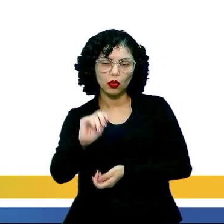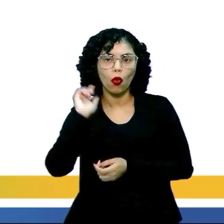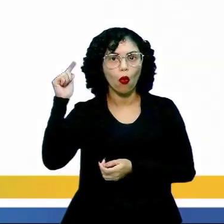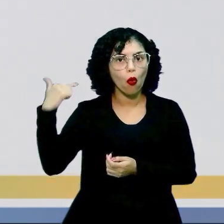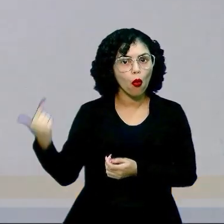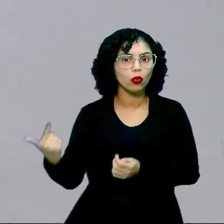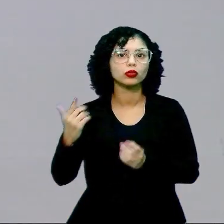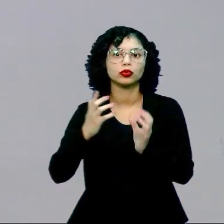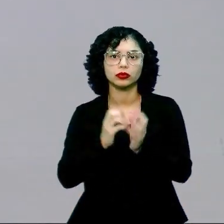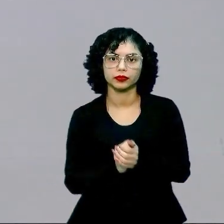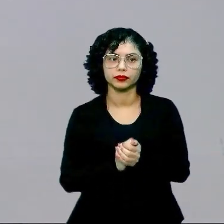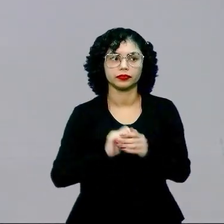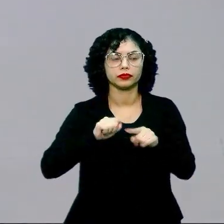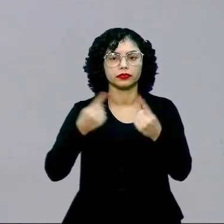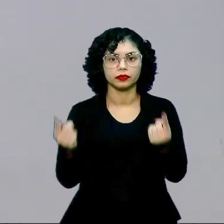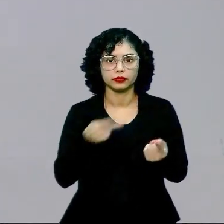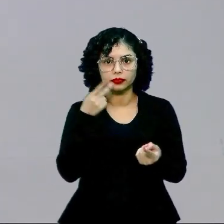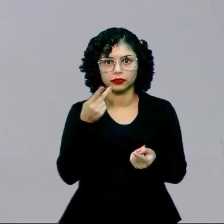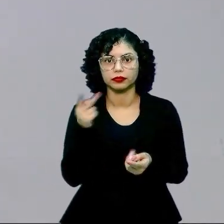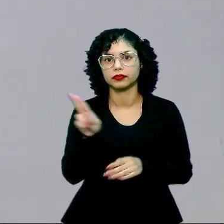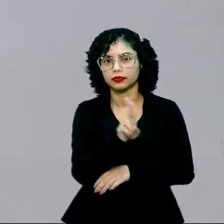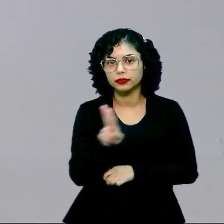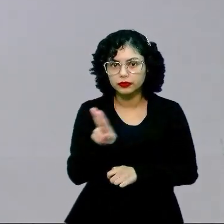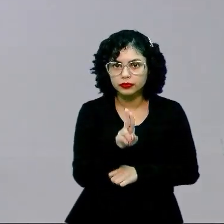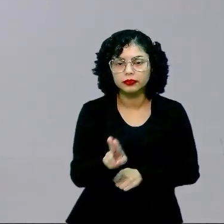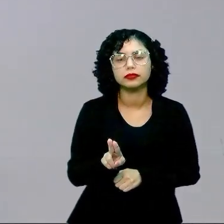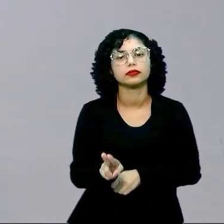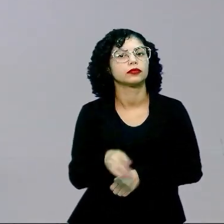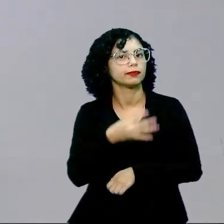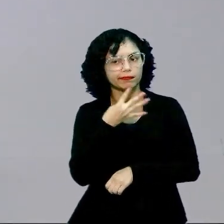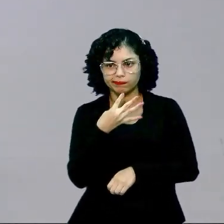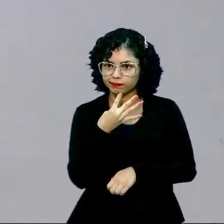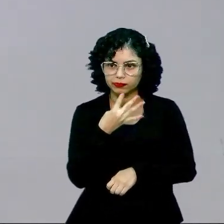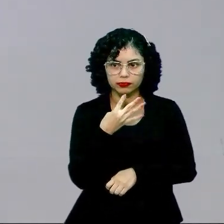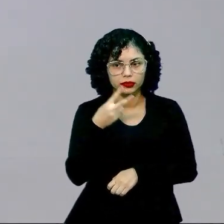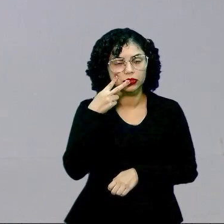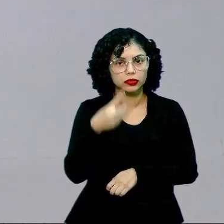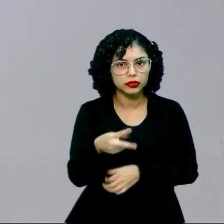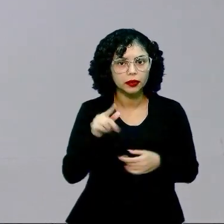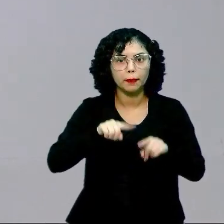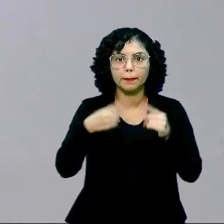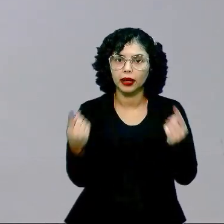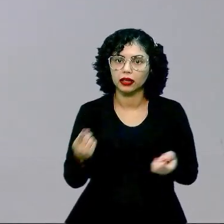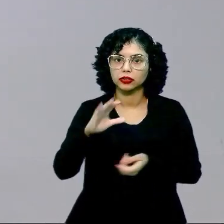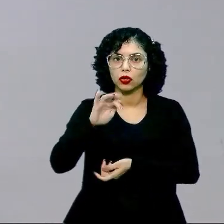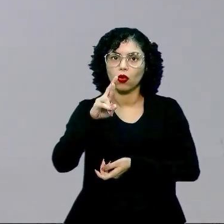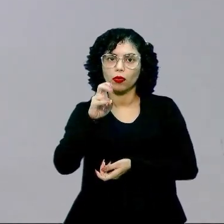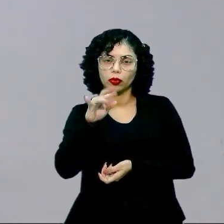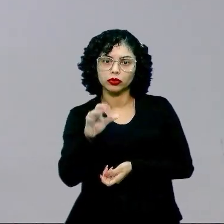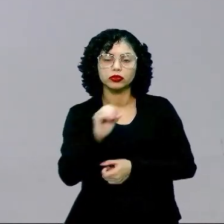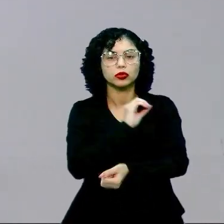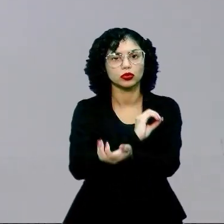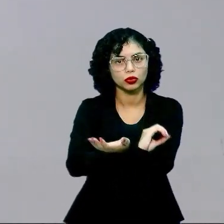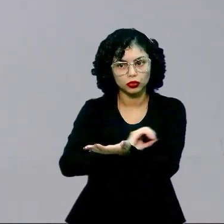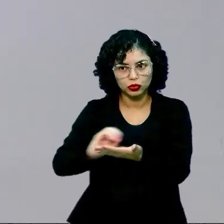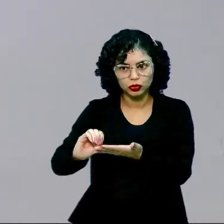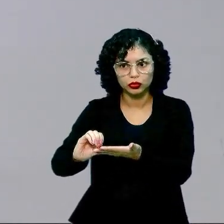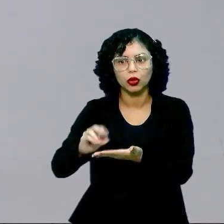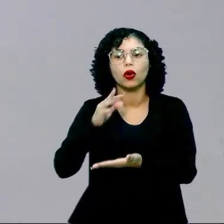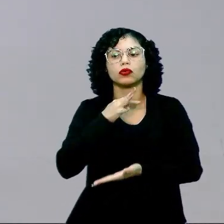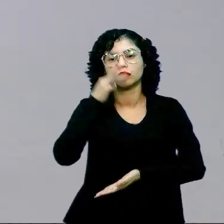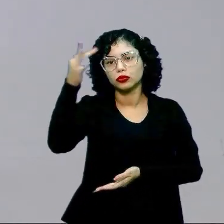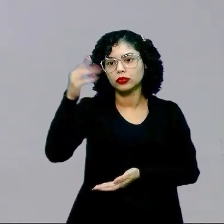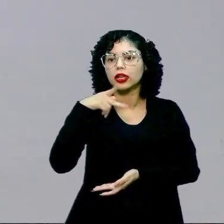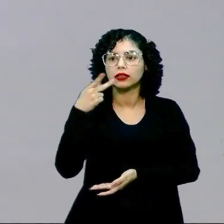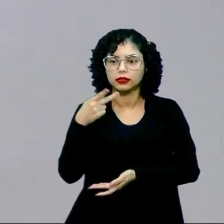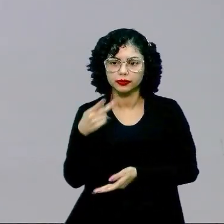são outros compostos orgânicos. Pessoal, estou falando esses nomezinhos, talvez vocês não lembrem de cara, mas são compostos orgânicos que nas futuras aulas nós